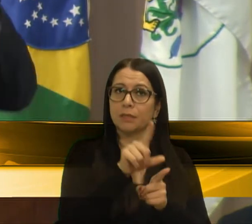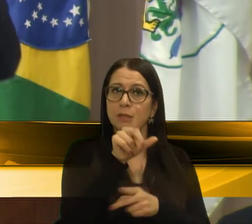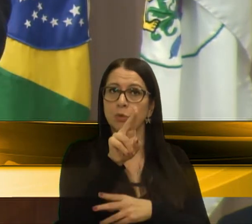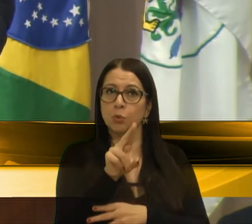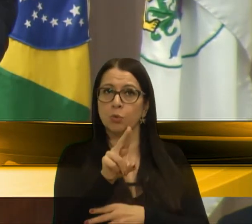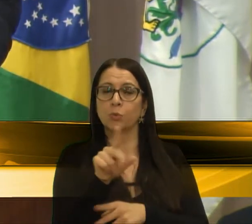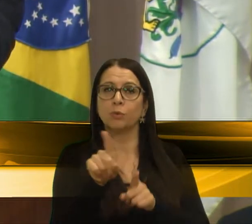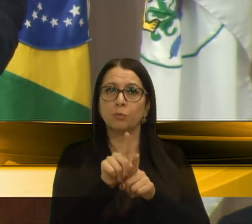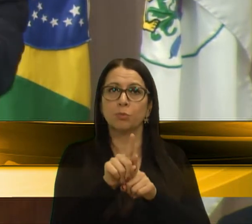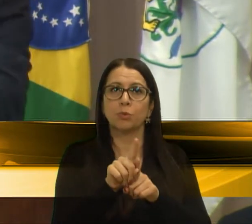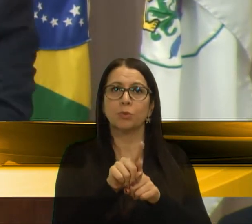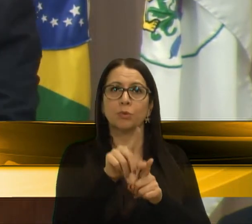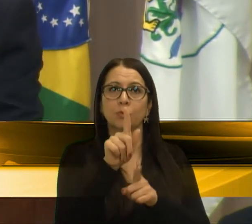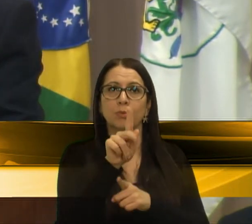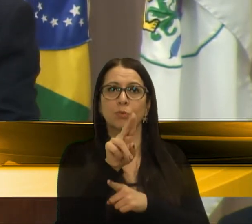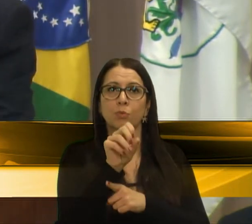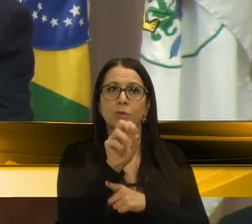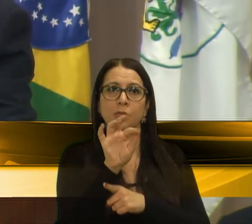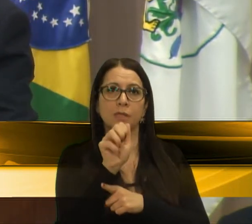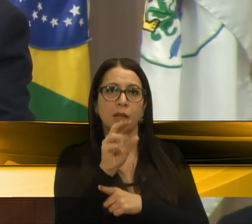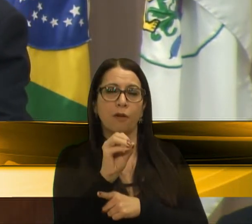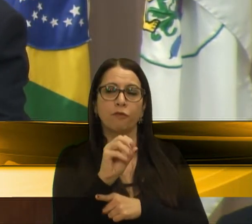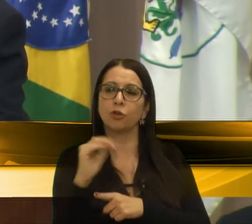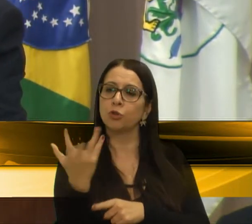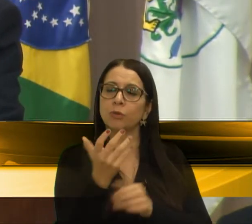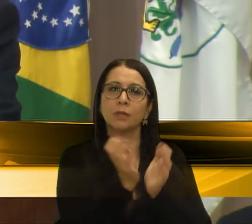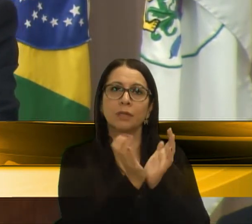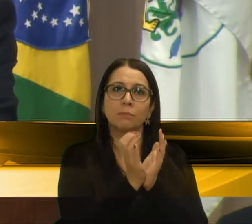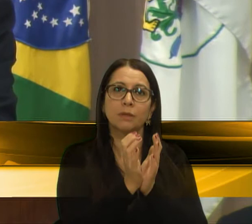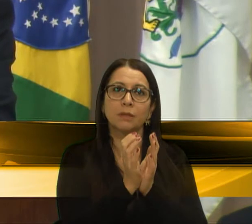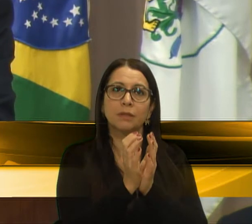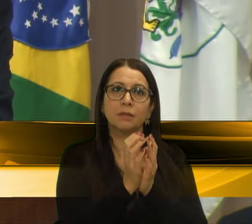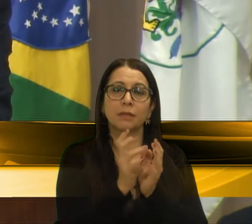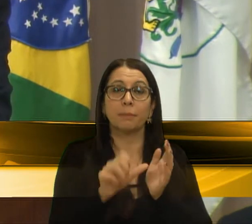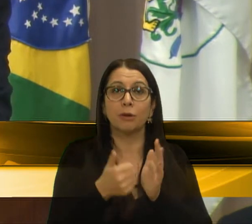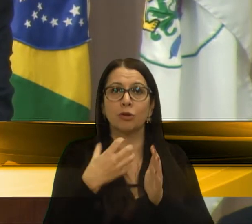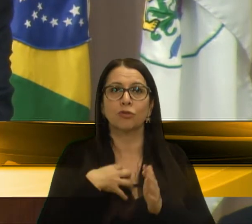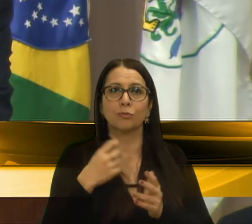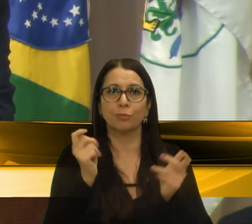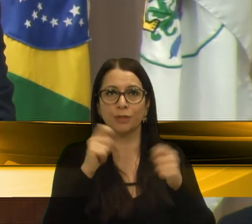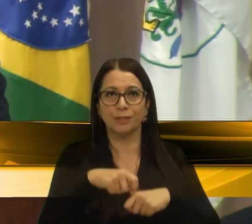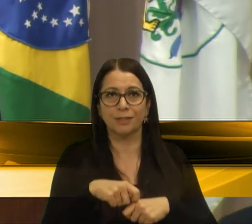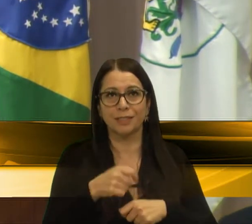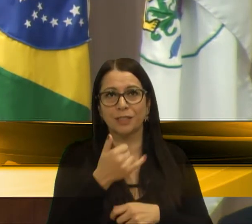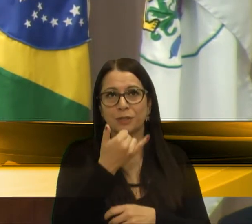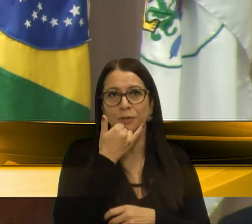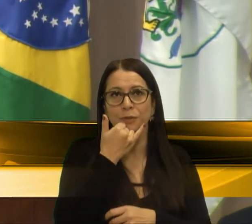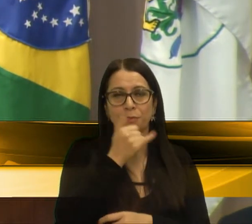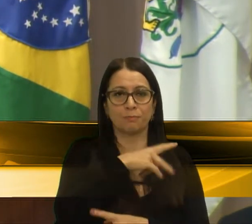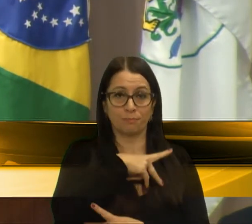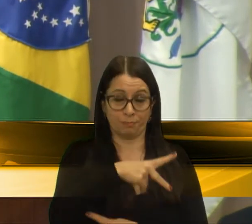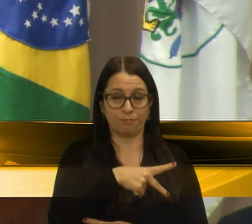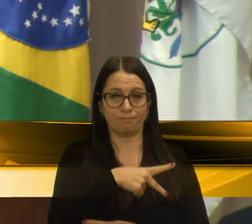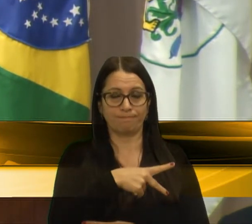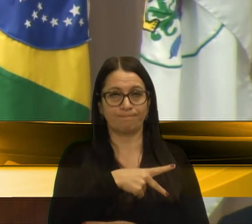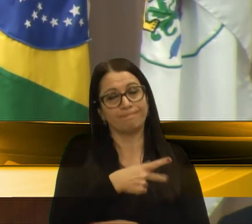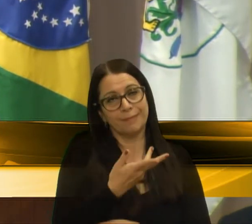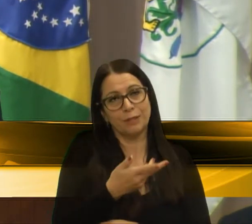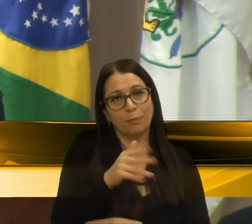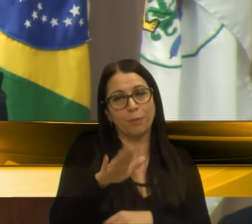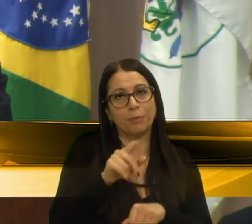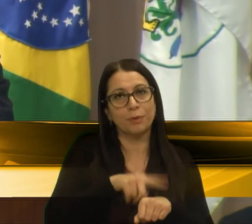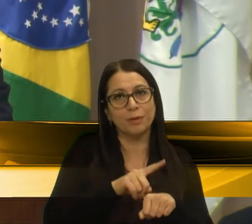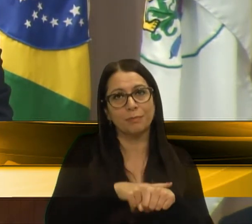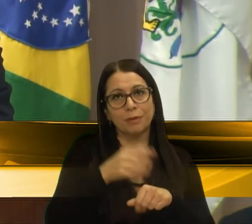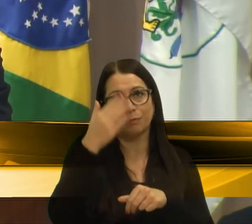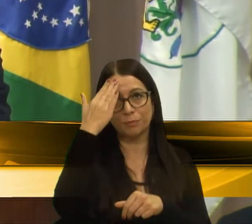Segatti, doutor Gustavo Torre, toda a equipe lá, tratando da melhor forma possível. Então, desculpa, presidente, eu tomar um pouquinho de tempo, mas eu queria